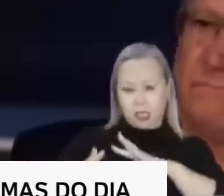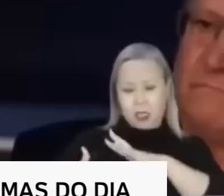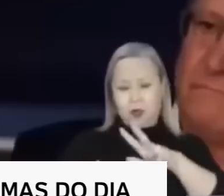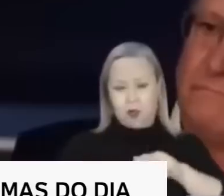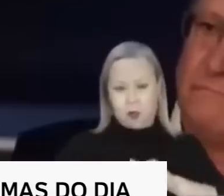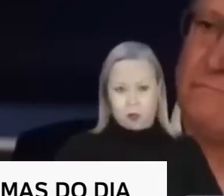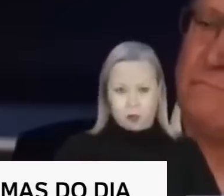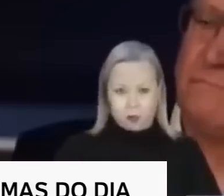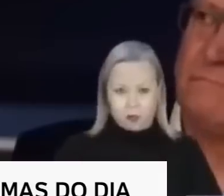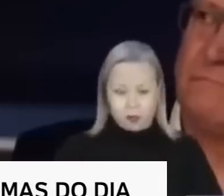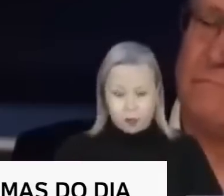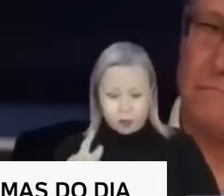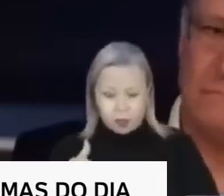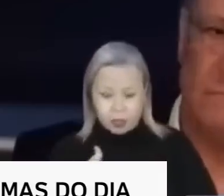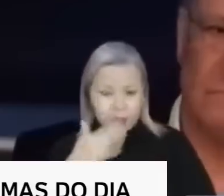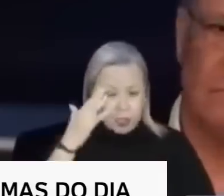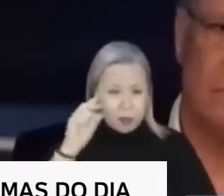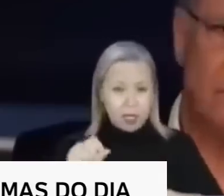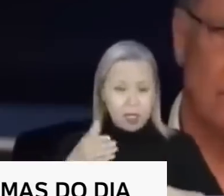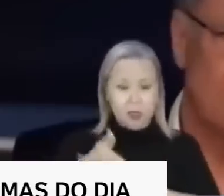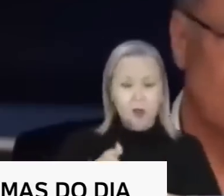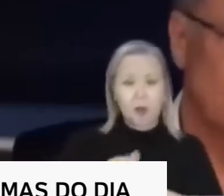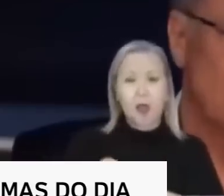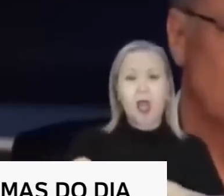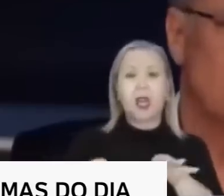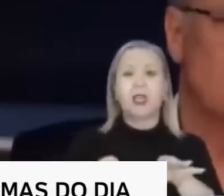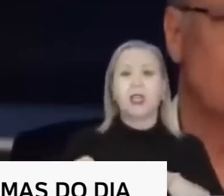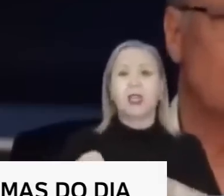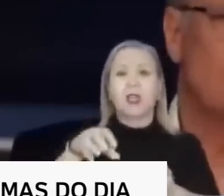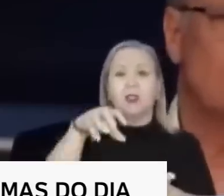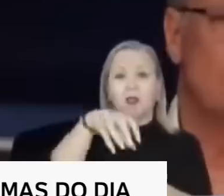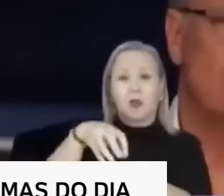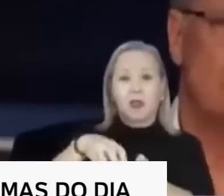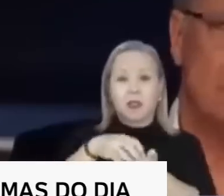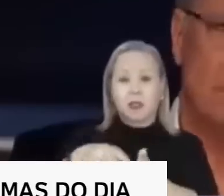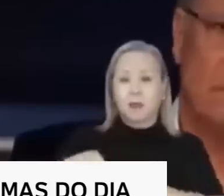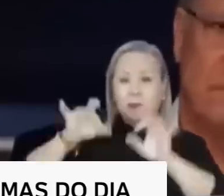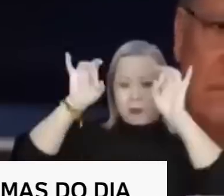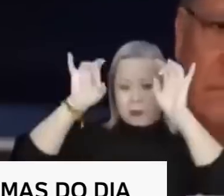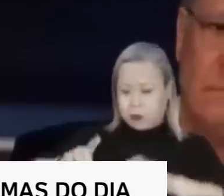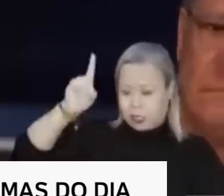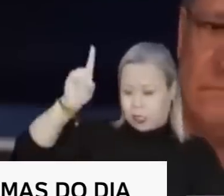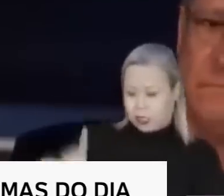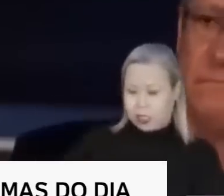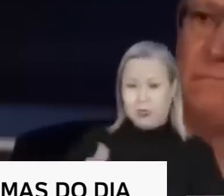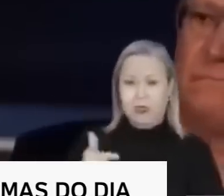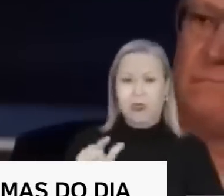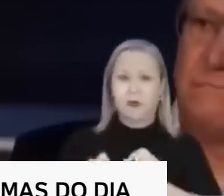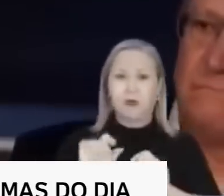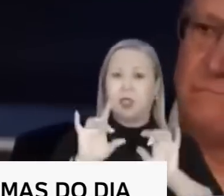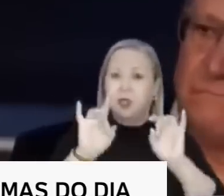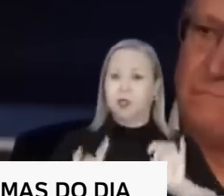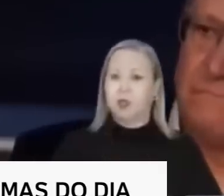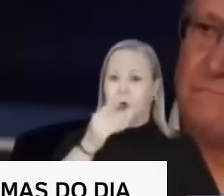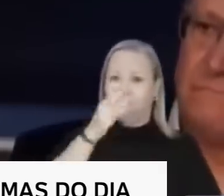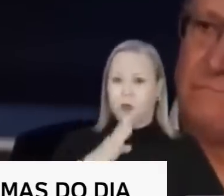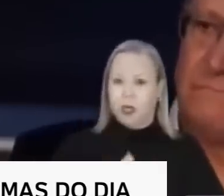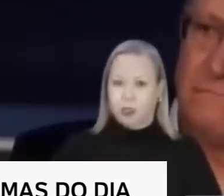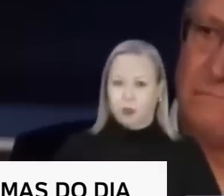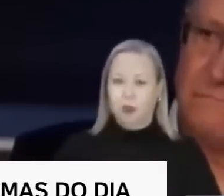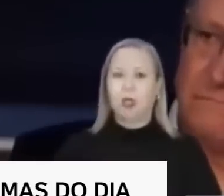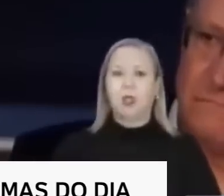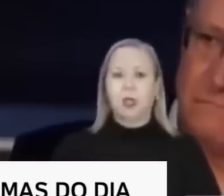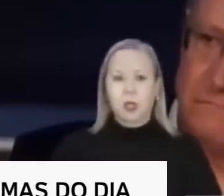que eles fazem parte de uma organização de extrema-direita que não existe apenas no Brasil. Existe na